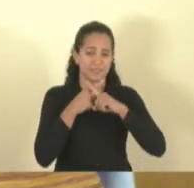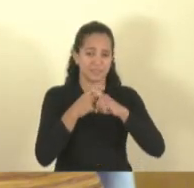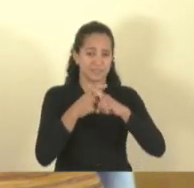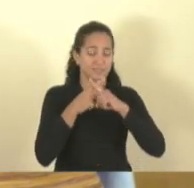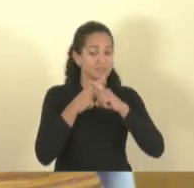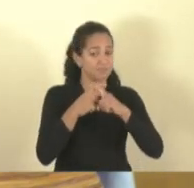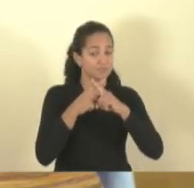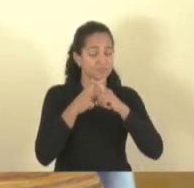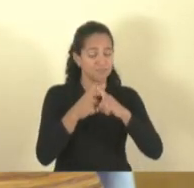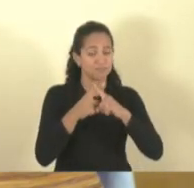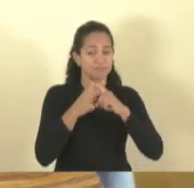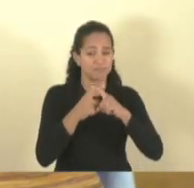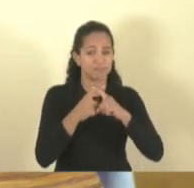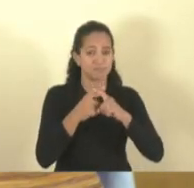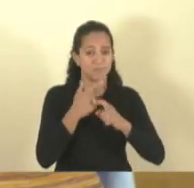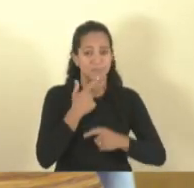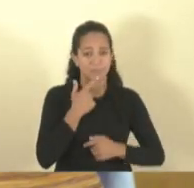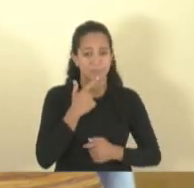stanza quanto una